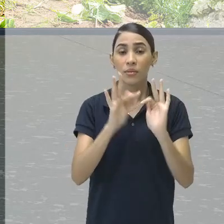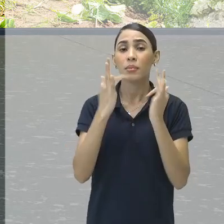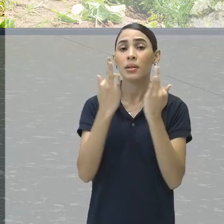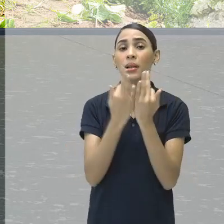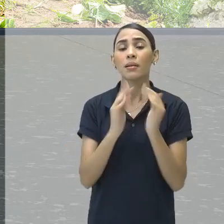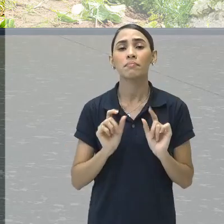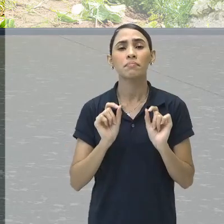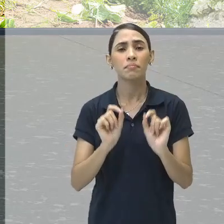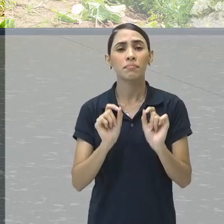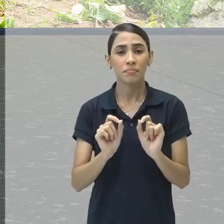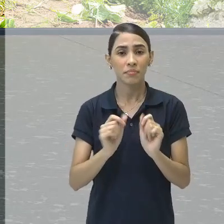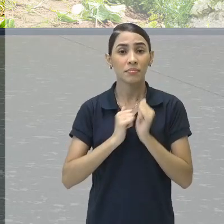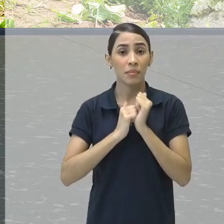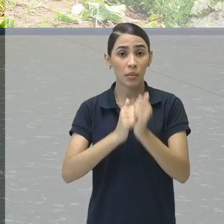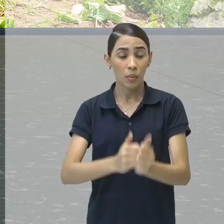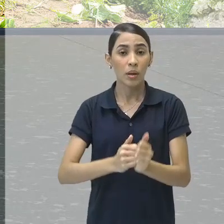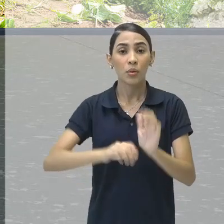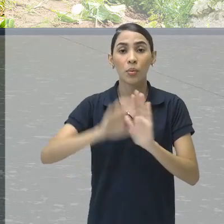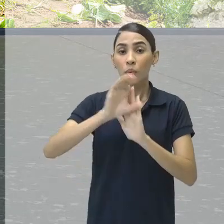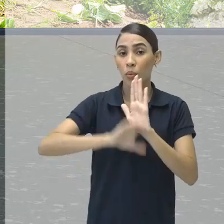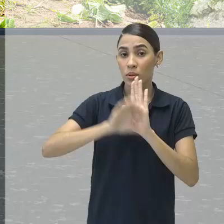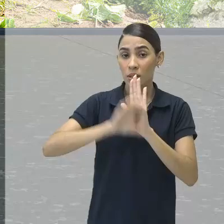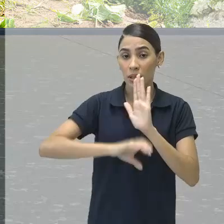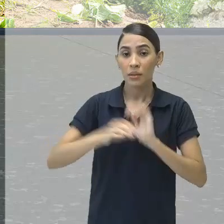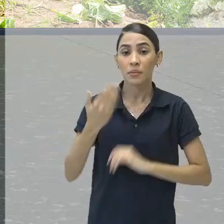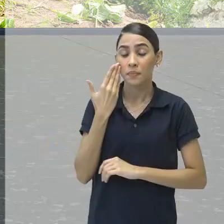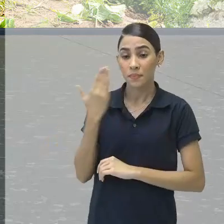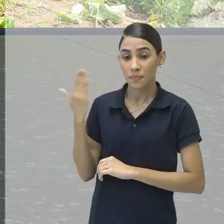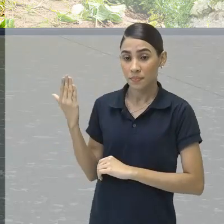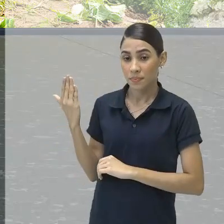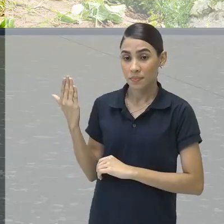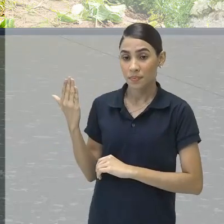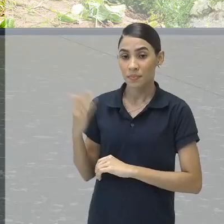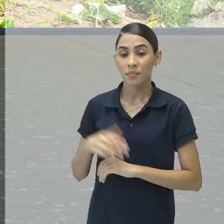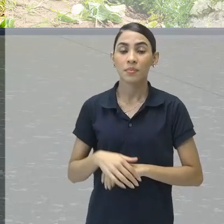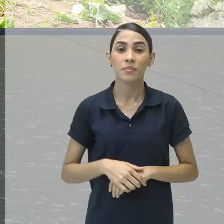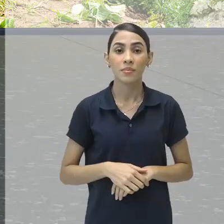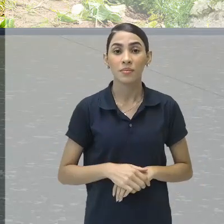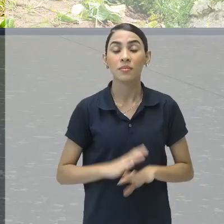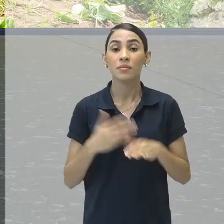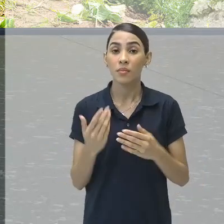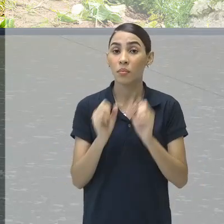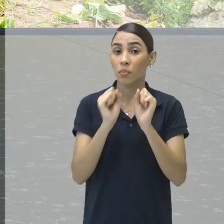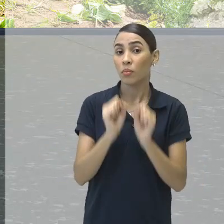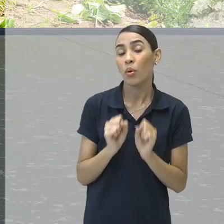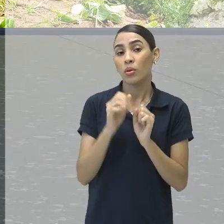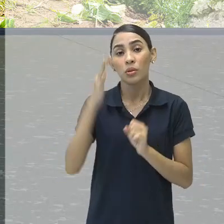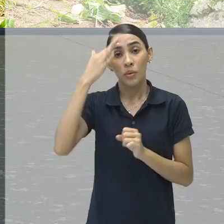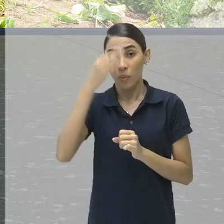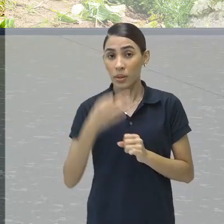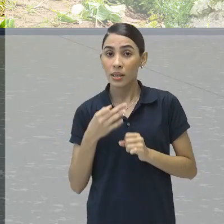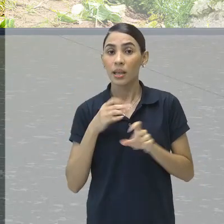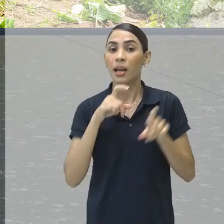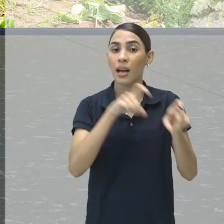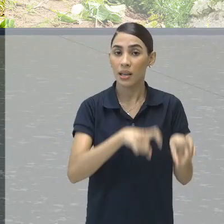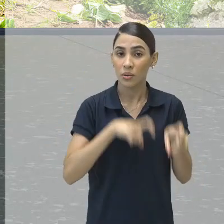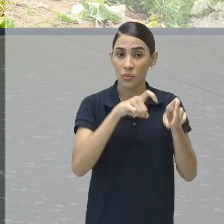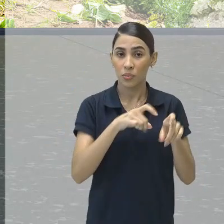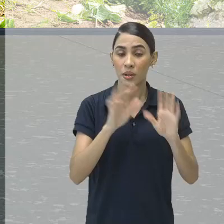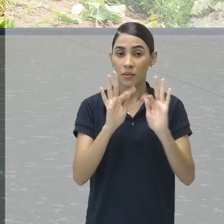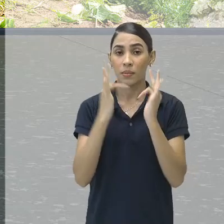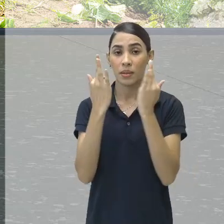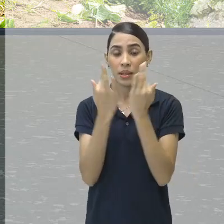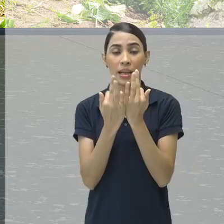familiar. Acompanhem comigo aqui a definição que será destacada para vocês aqui. A gente pode compreender a agricultura